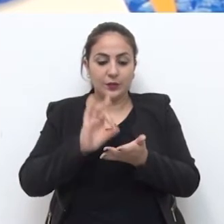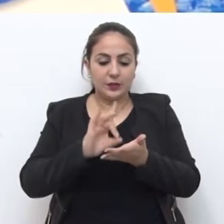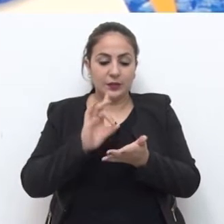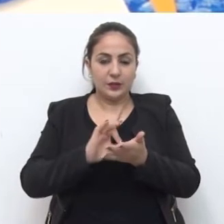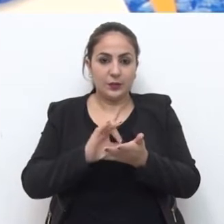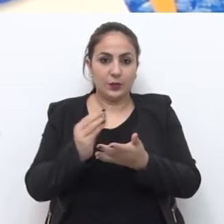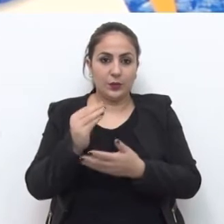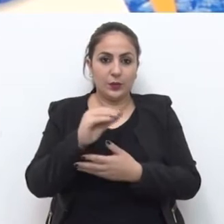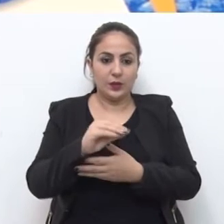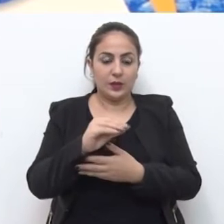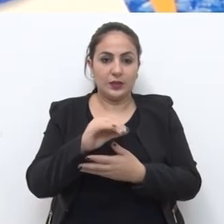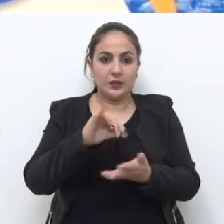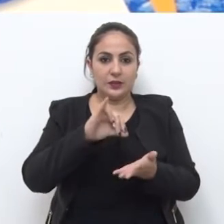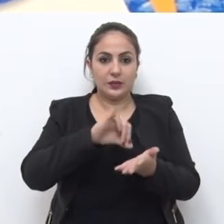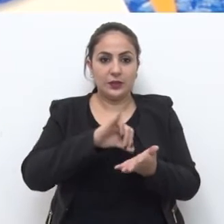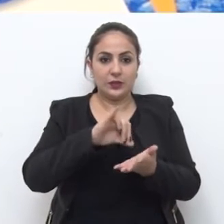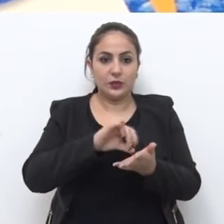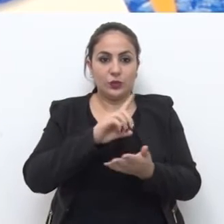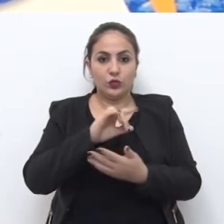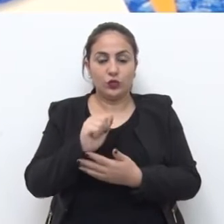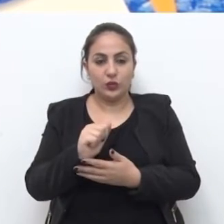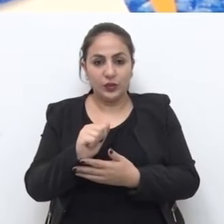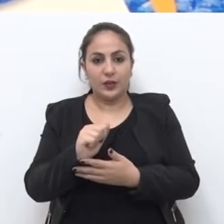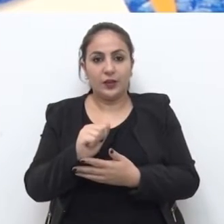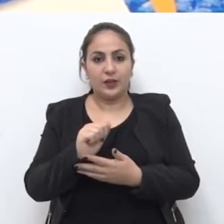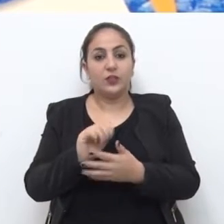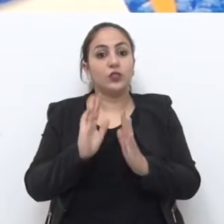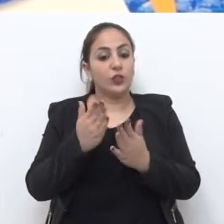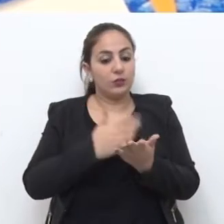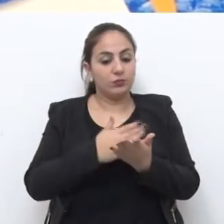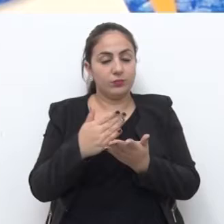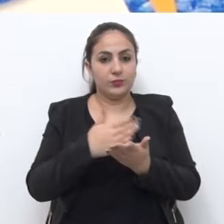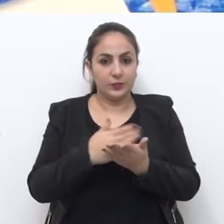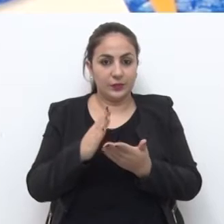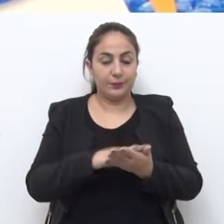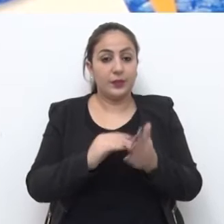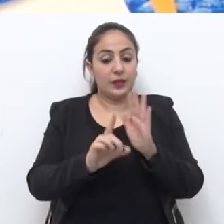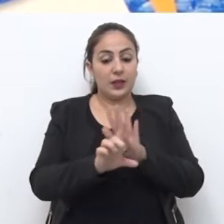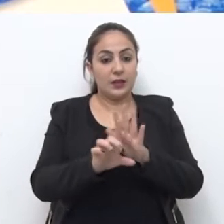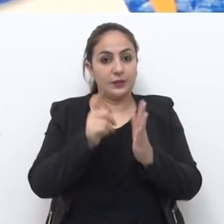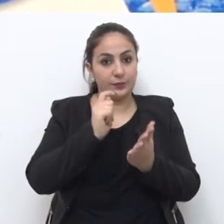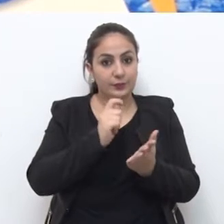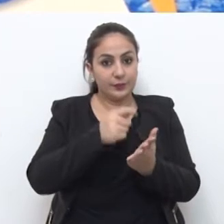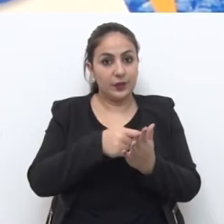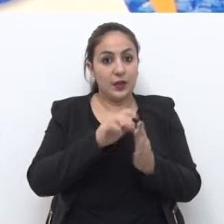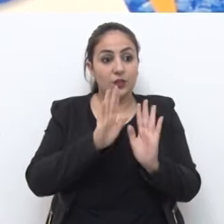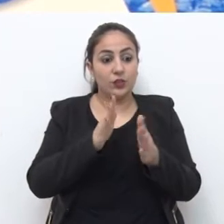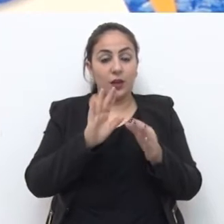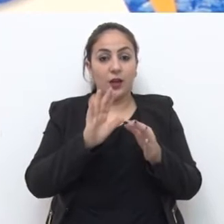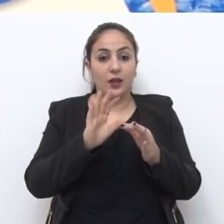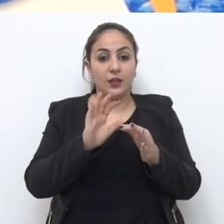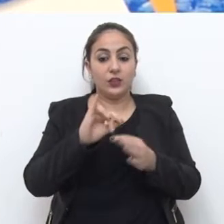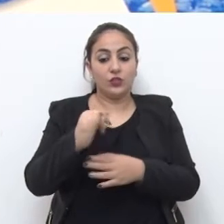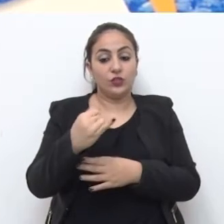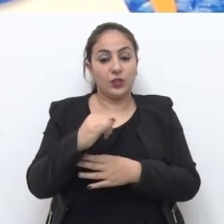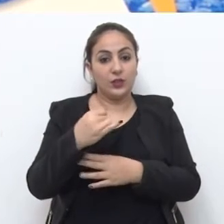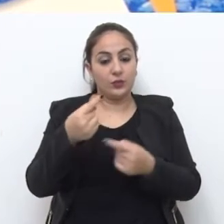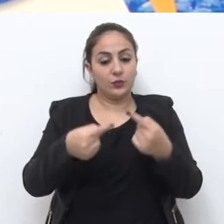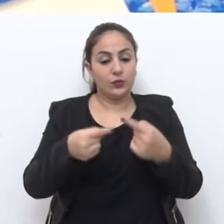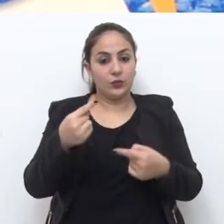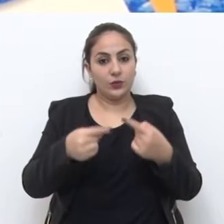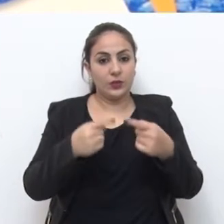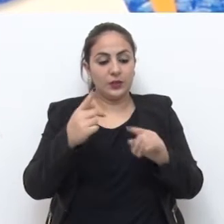para efetivar a implementação do Centro Dia do Idoso já começaram. A lei, sancionada em janeiro,